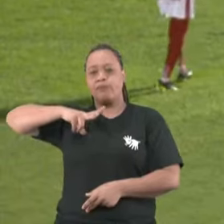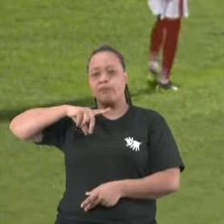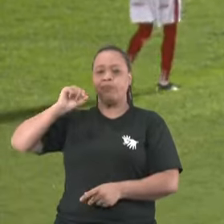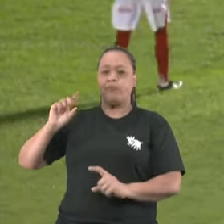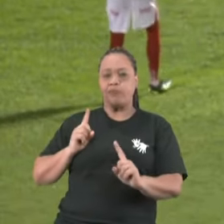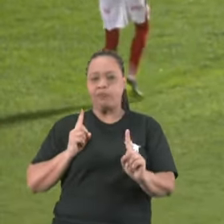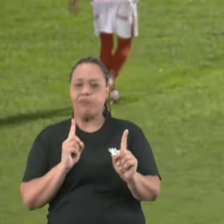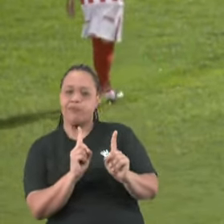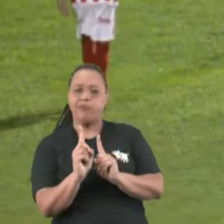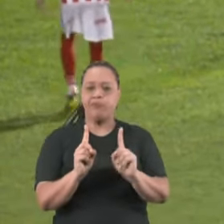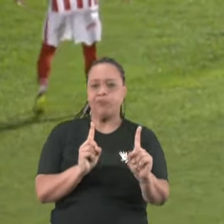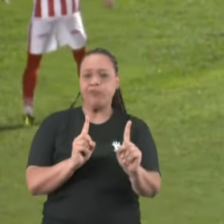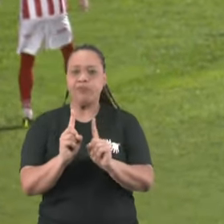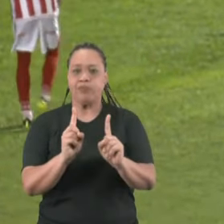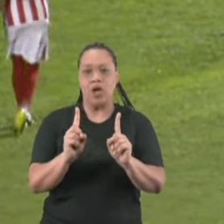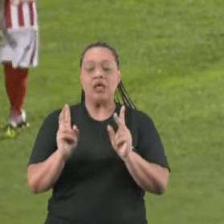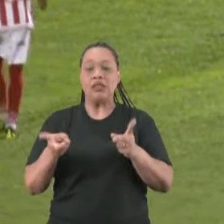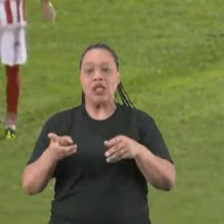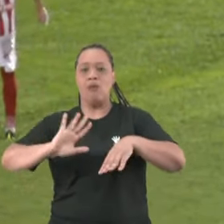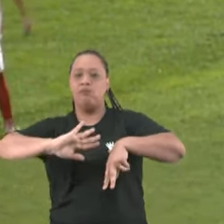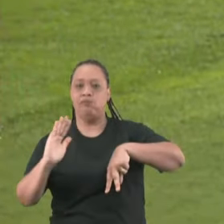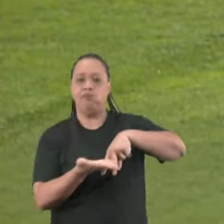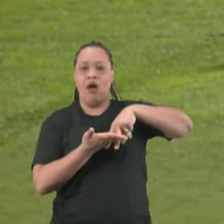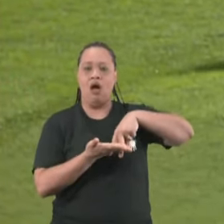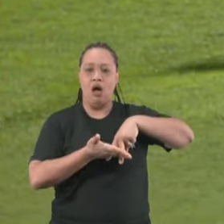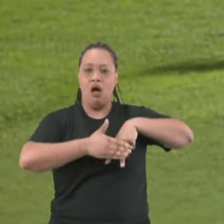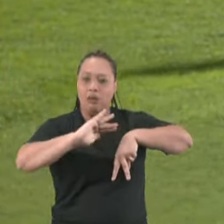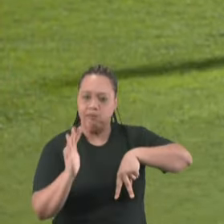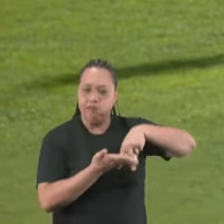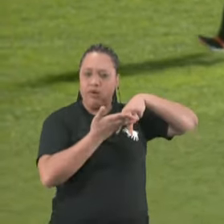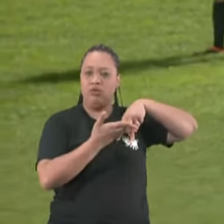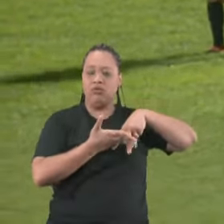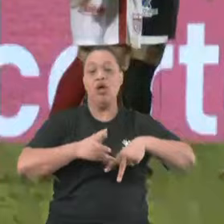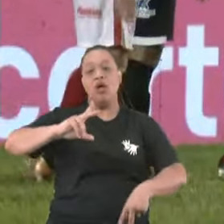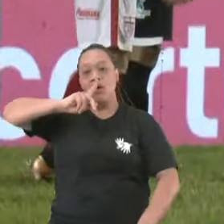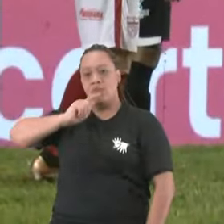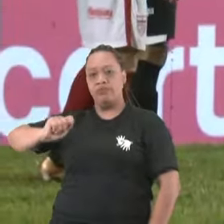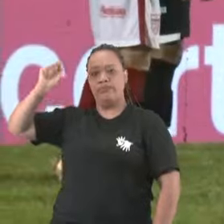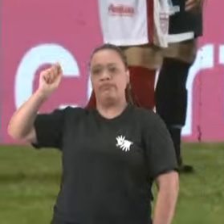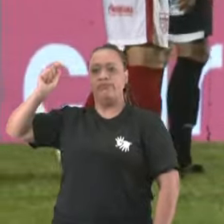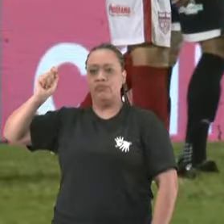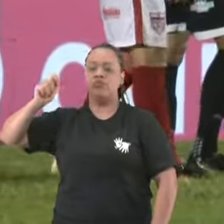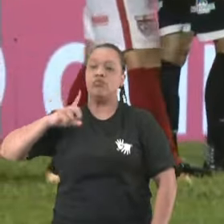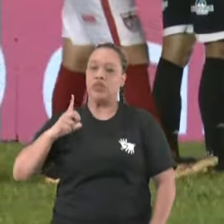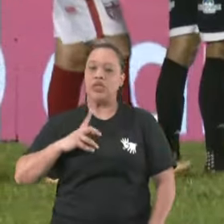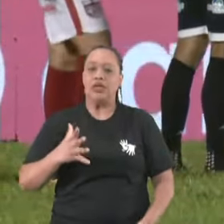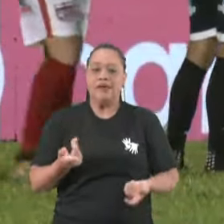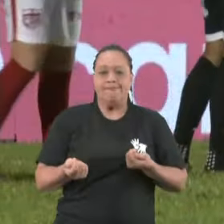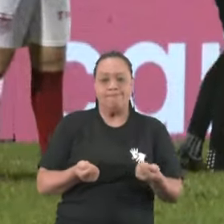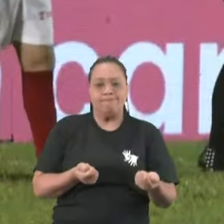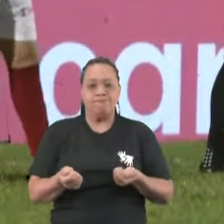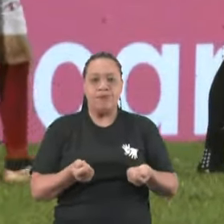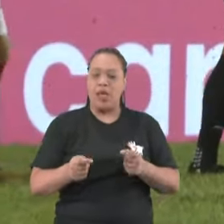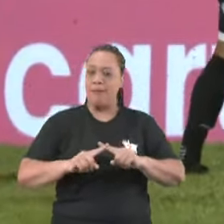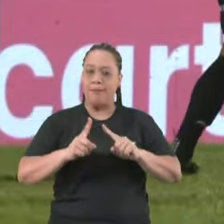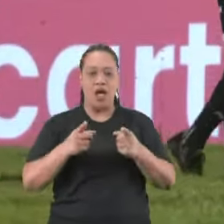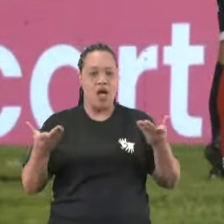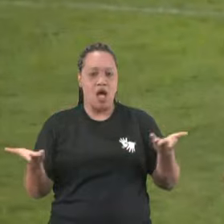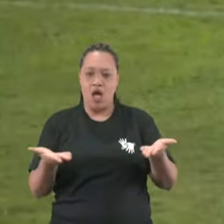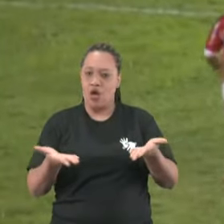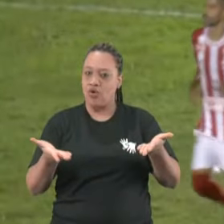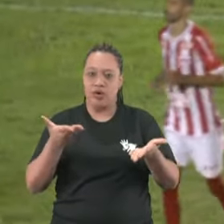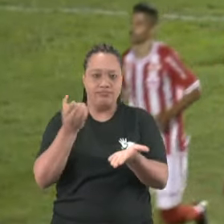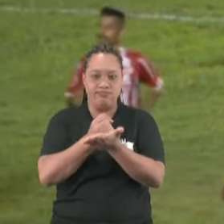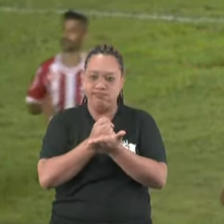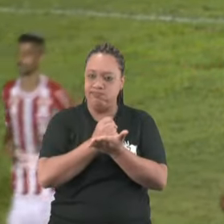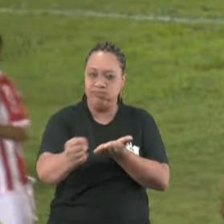em que muitas vezes ele fez a falta. Então o árbitro deu uma segurada no primeiro tempo, mas agora na primeira chegada mais